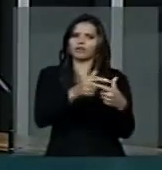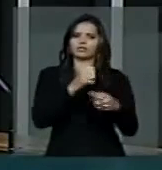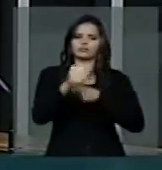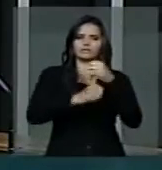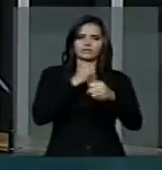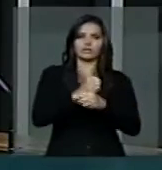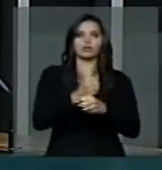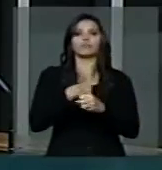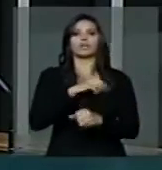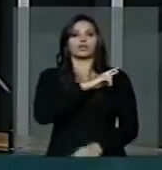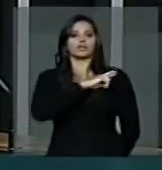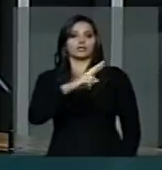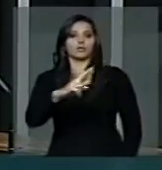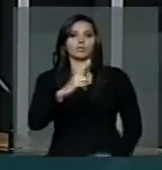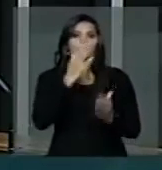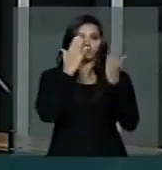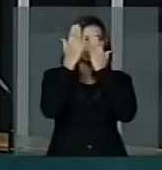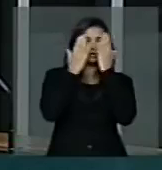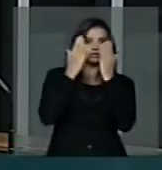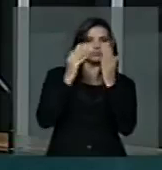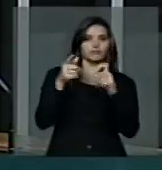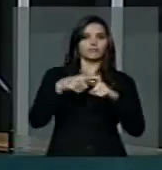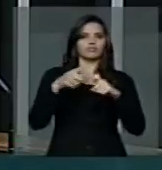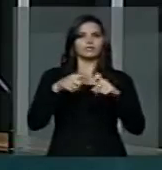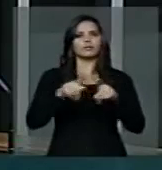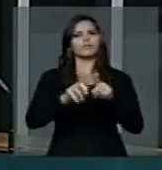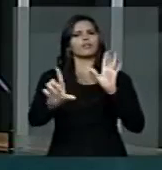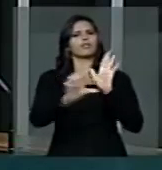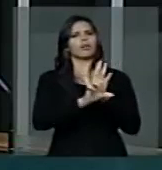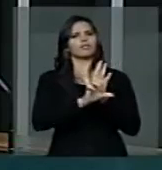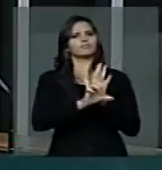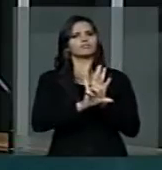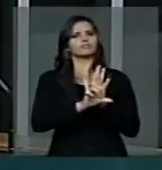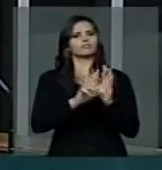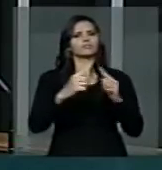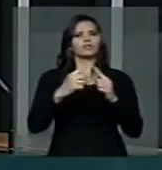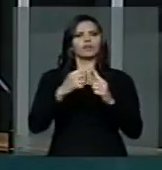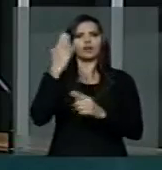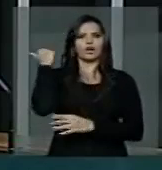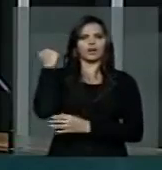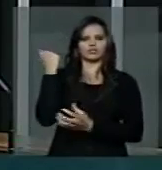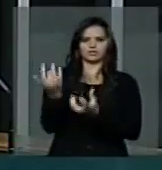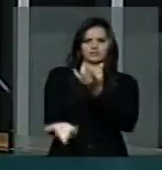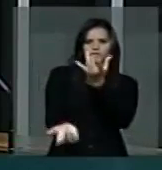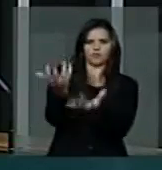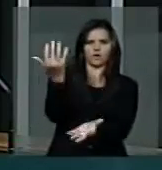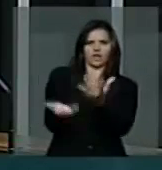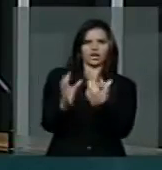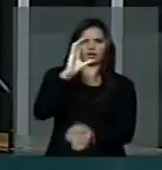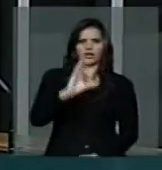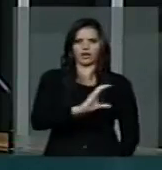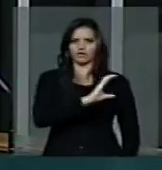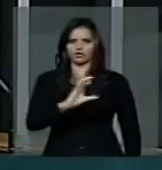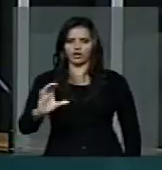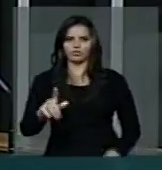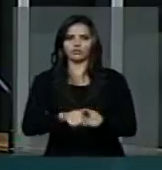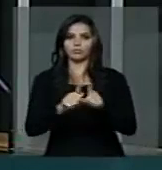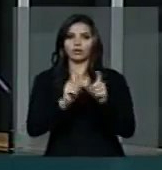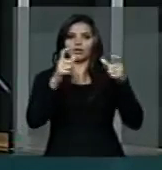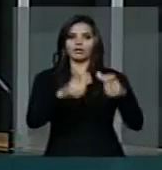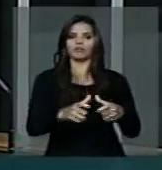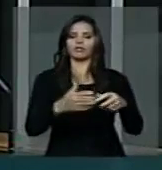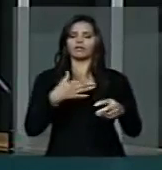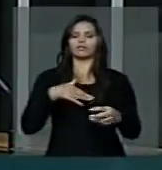pela psiquiatria e pela lei. Passamos da fogueira da Inquisição Católica aos campos de concentração